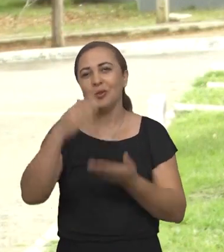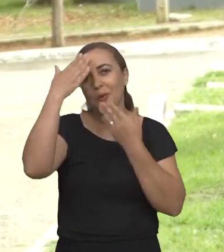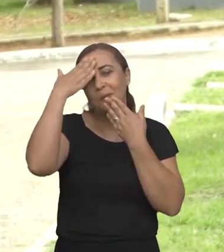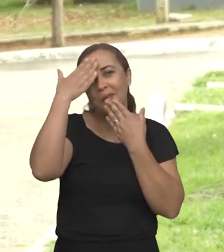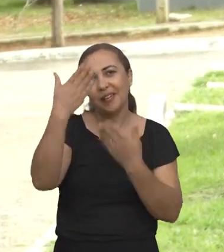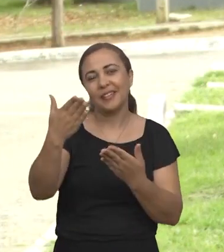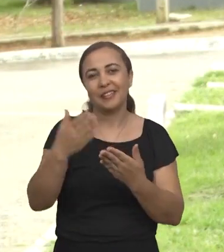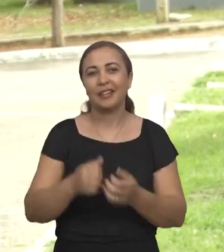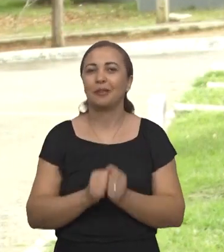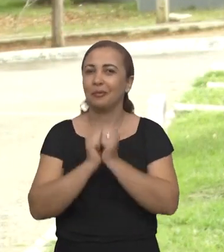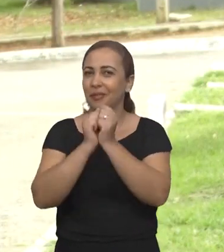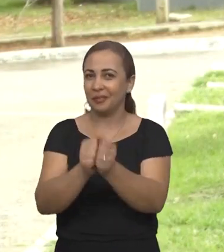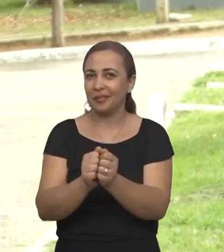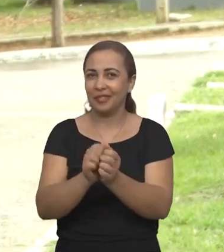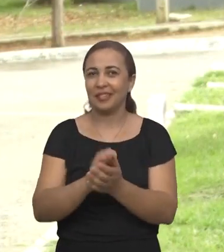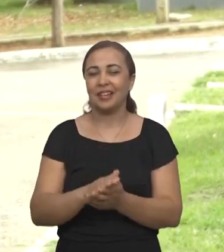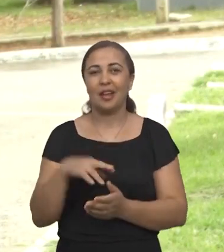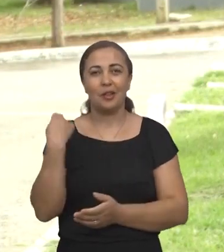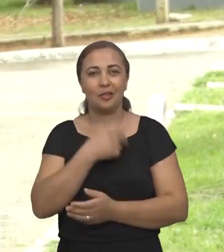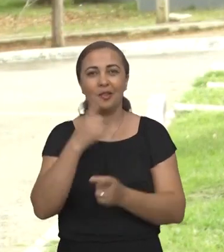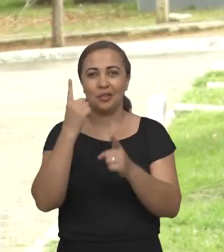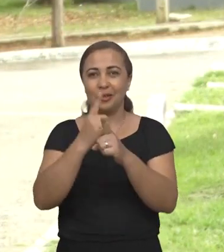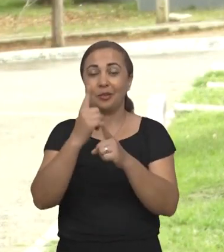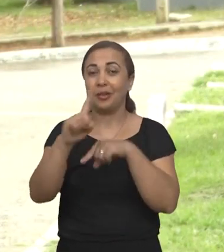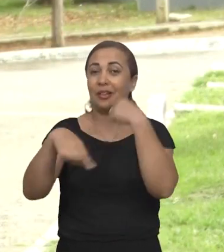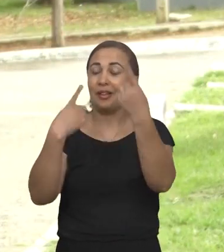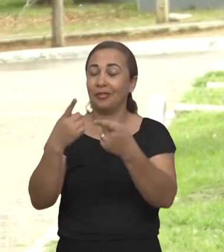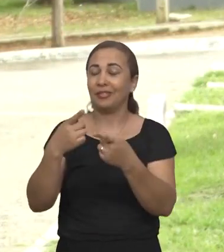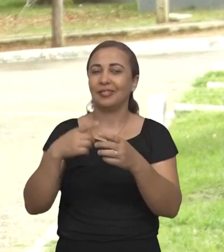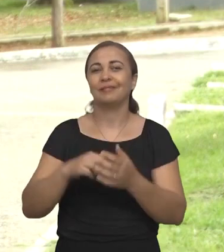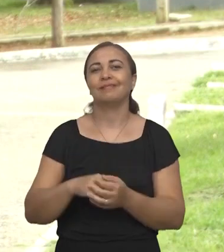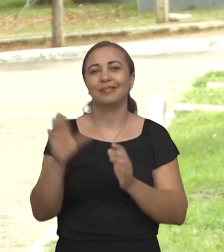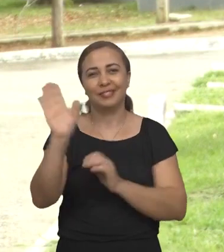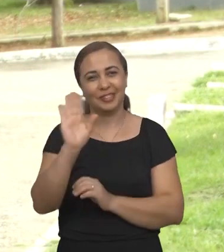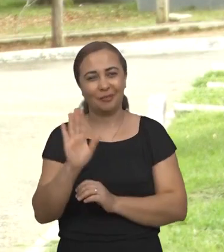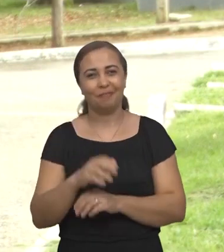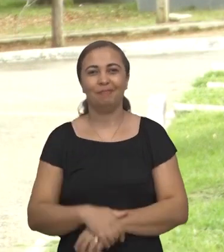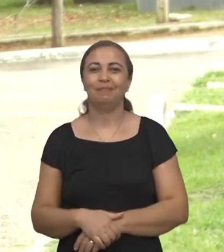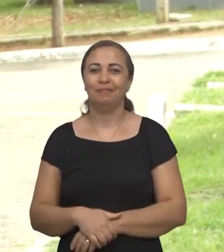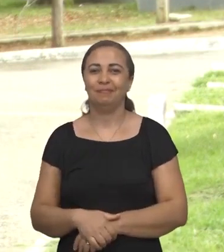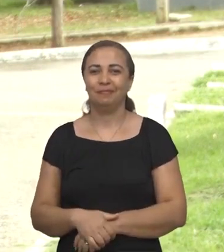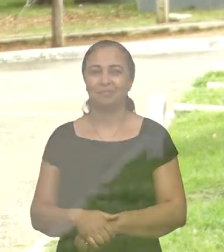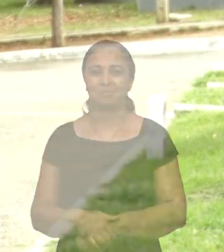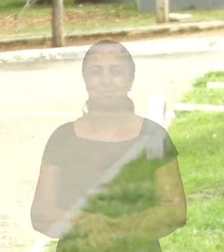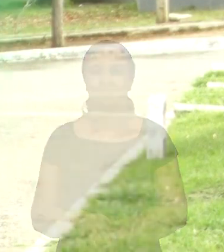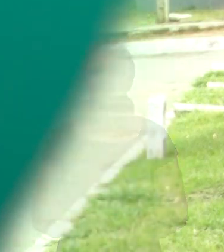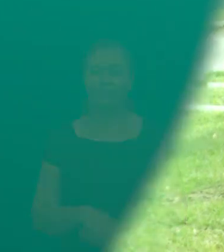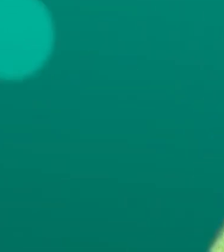aqui. Muito obrigada por sua companhia. A gente se encontra na próxima edição. Tchau, tchau.